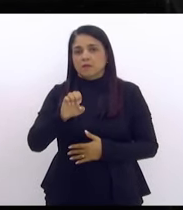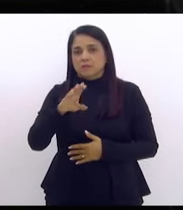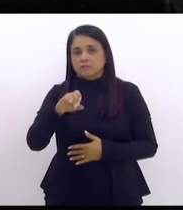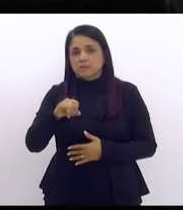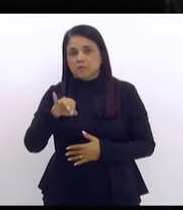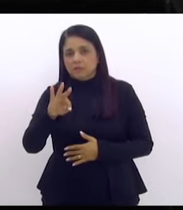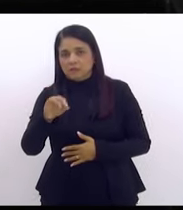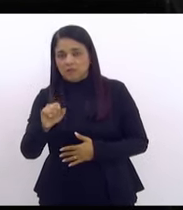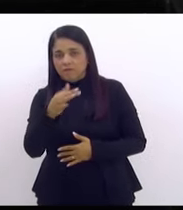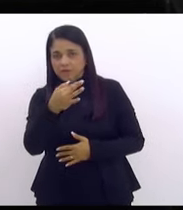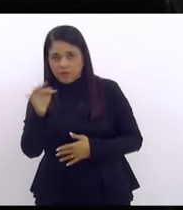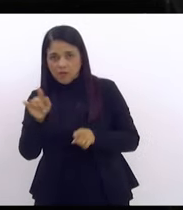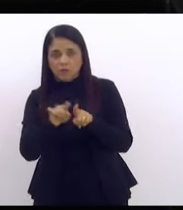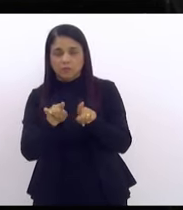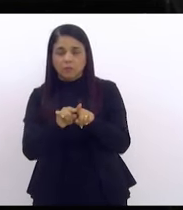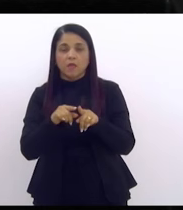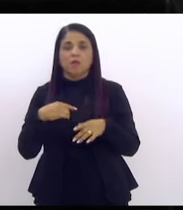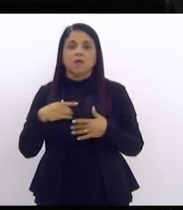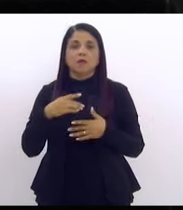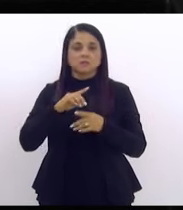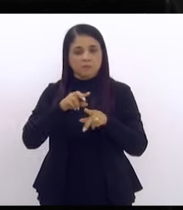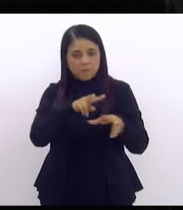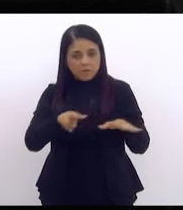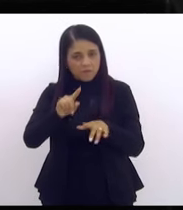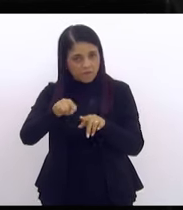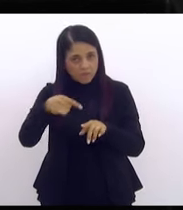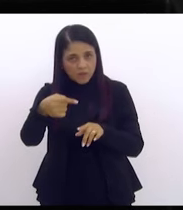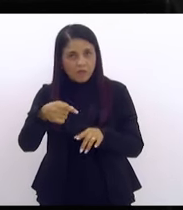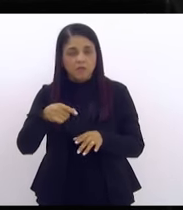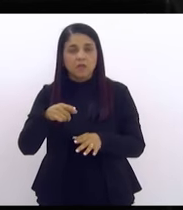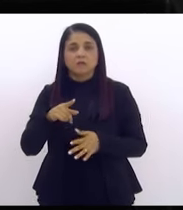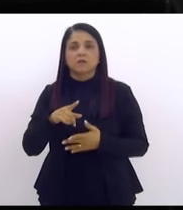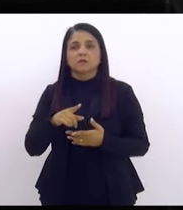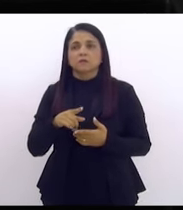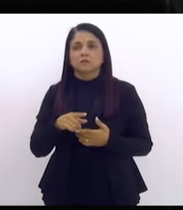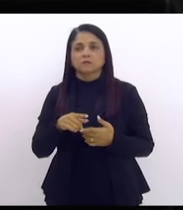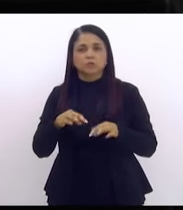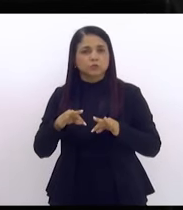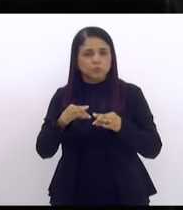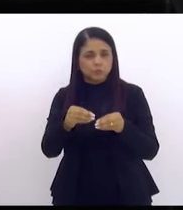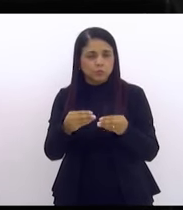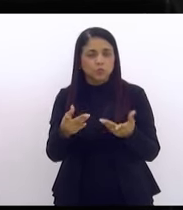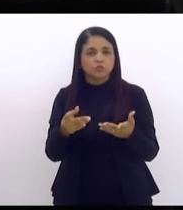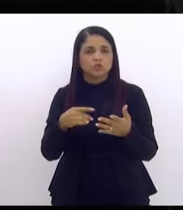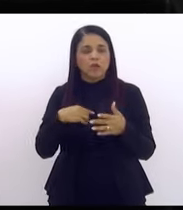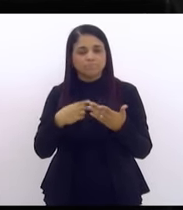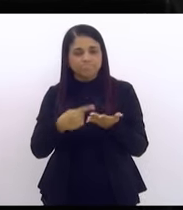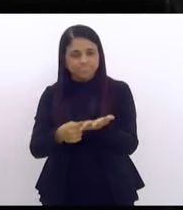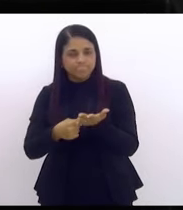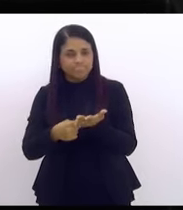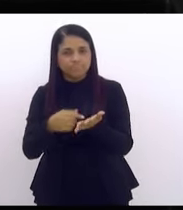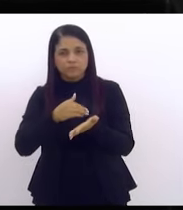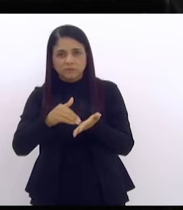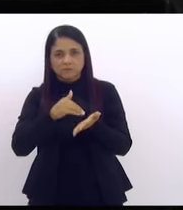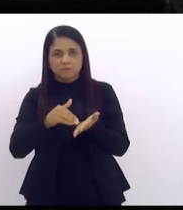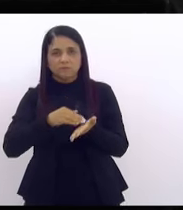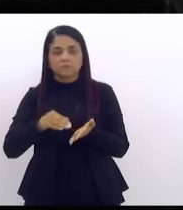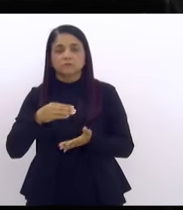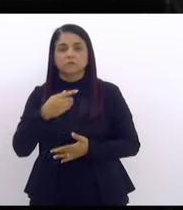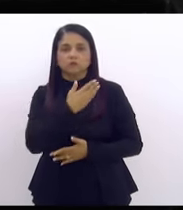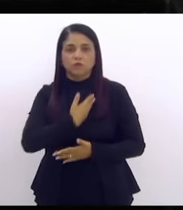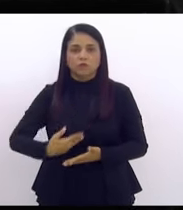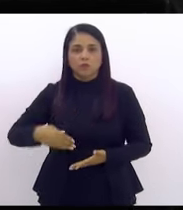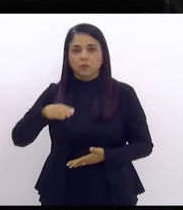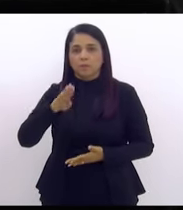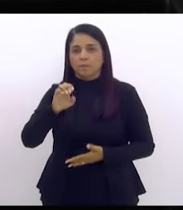19, o RJ para Todos, não é, já em tratativas com o secretário de governo, Bernardo Rossi, vai